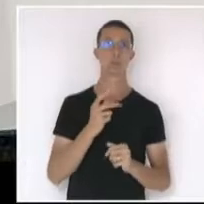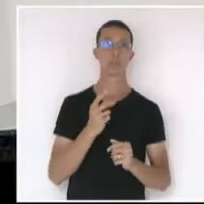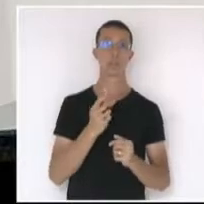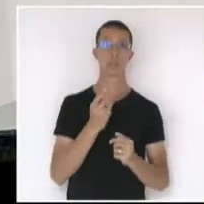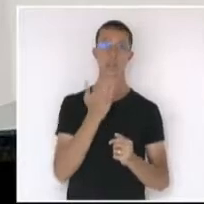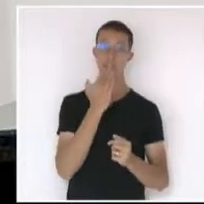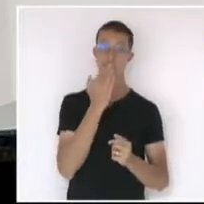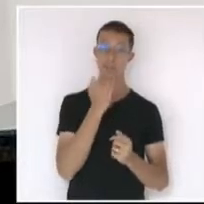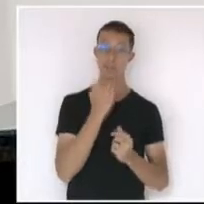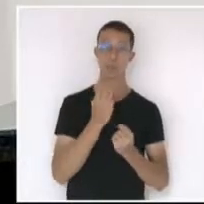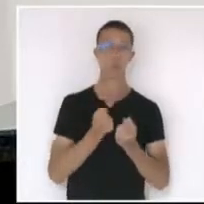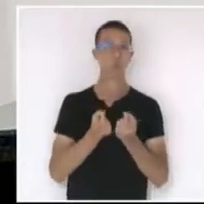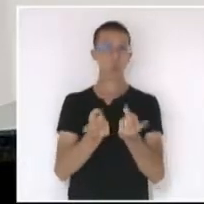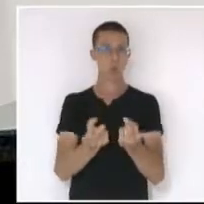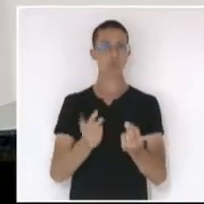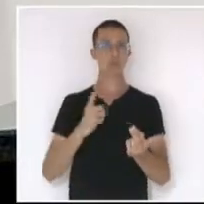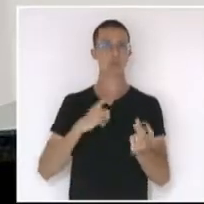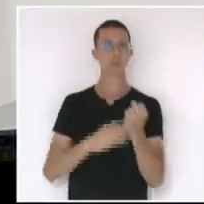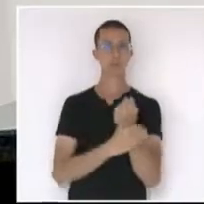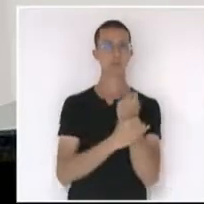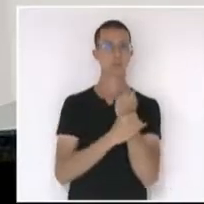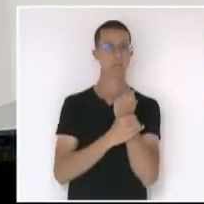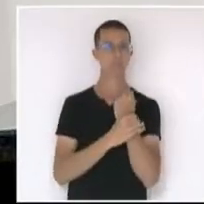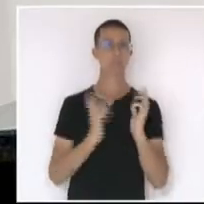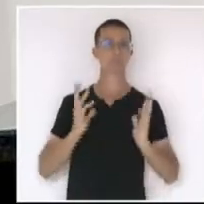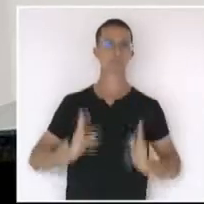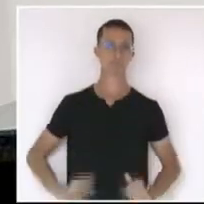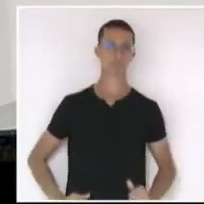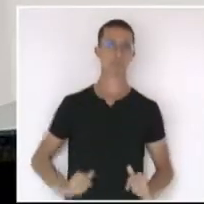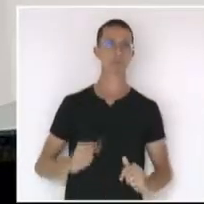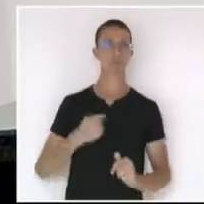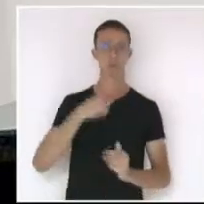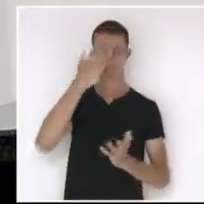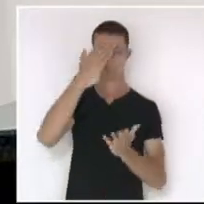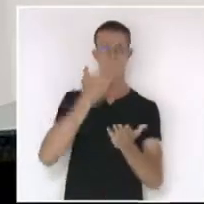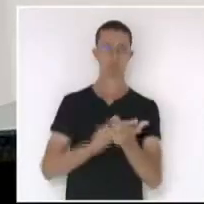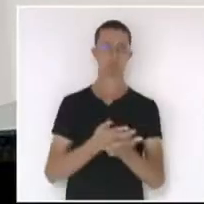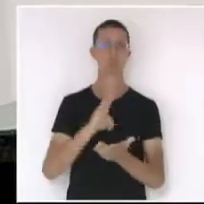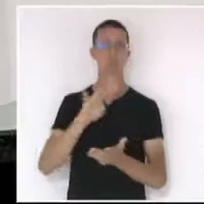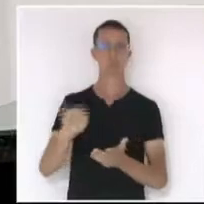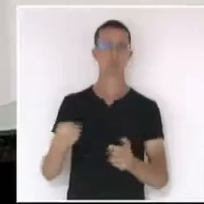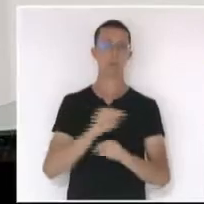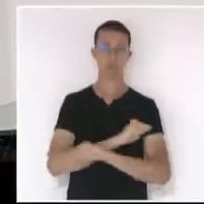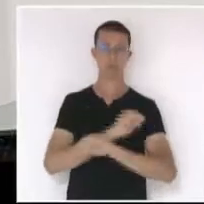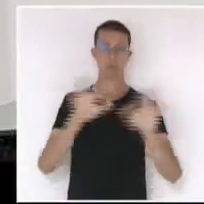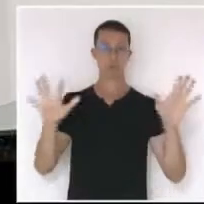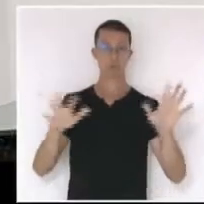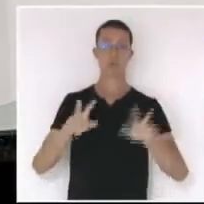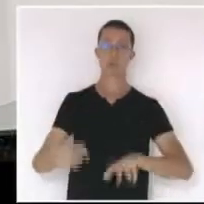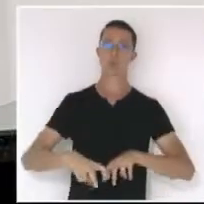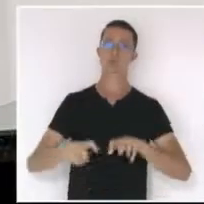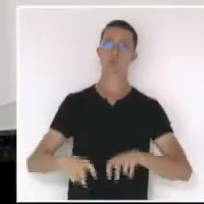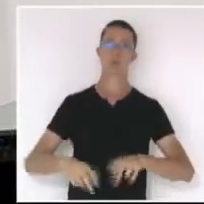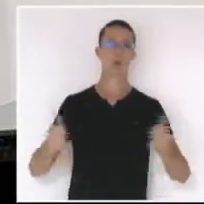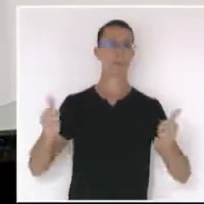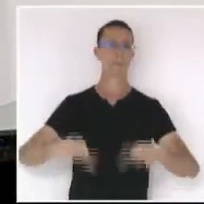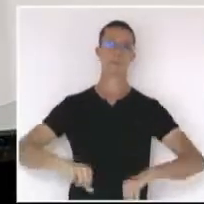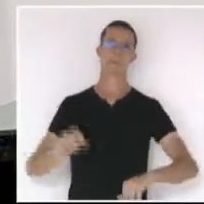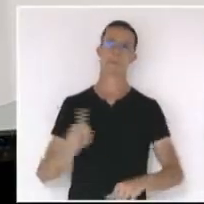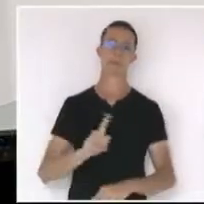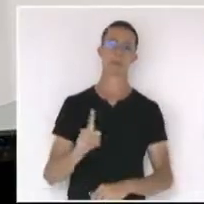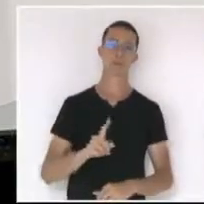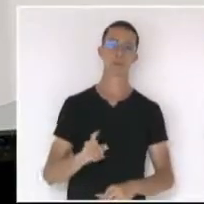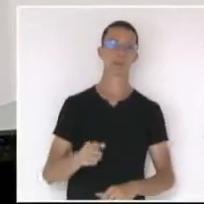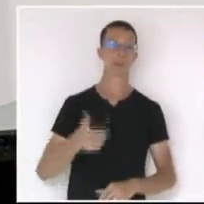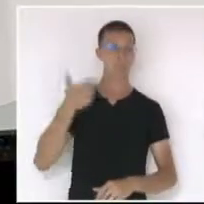têm absoluta garantia por isso a minha fé de que os fatos sejam esclarecidos e de que o é fácil não seja penalizado e